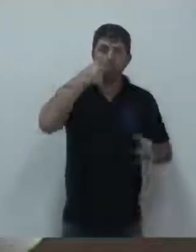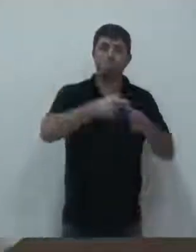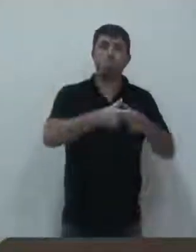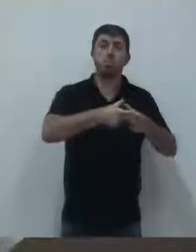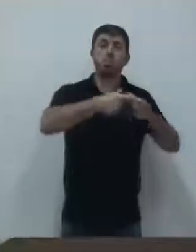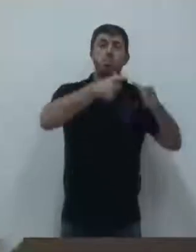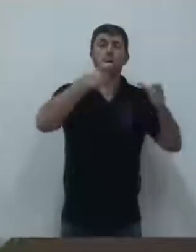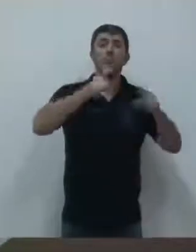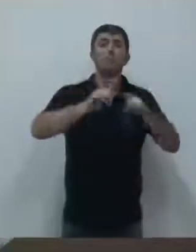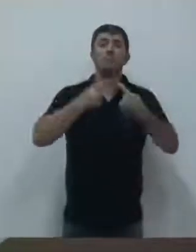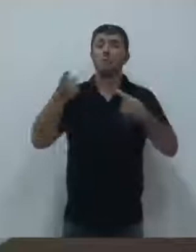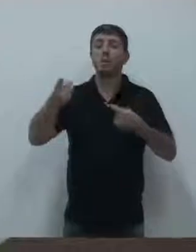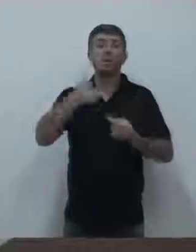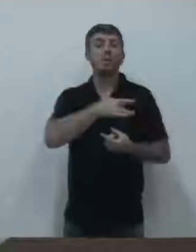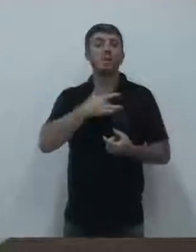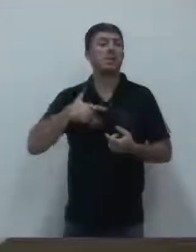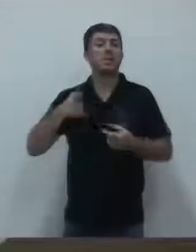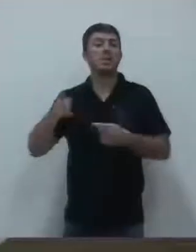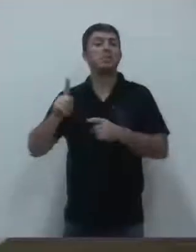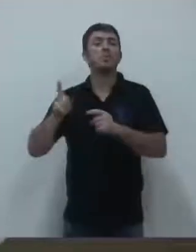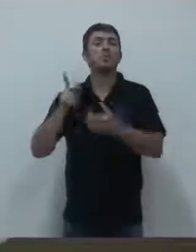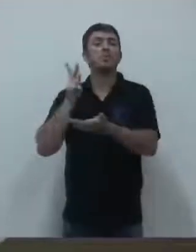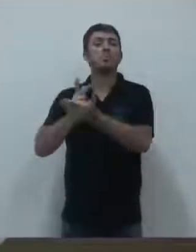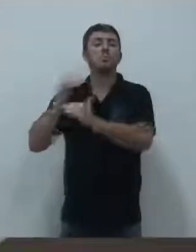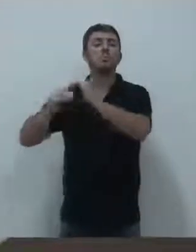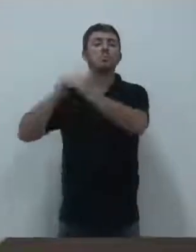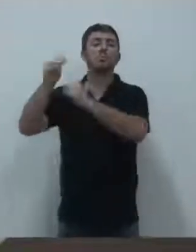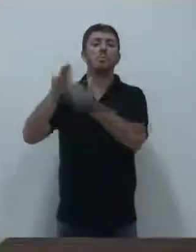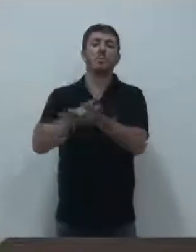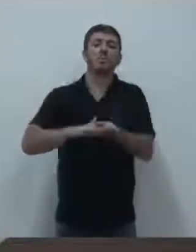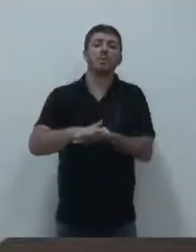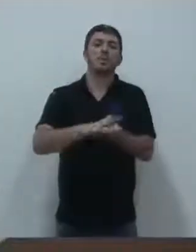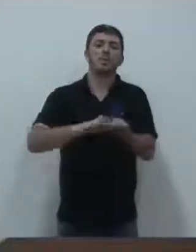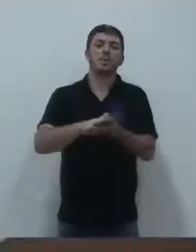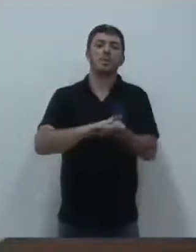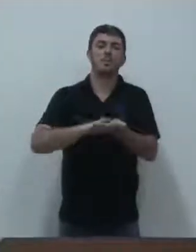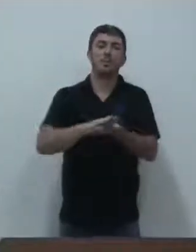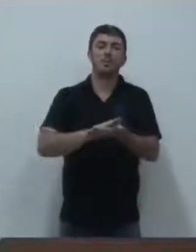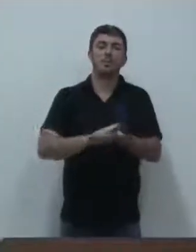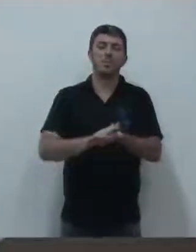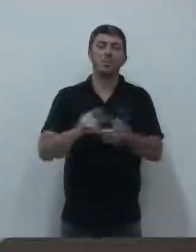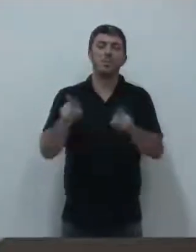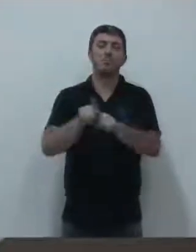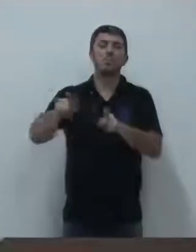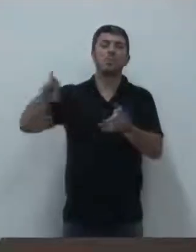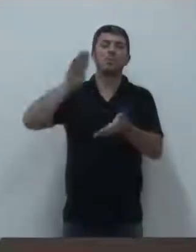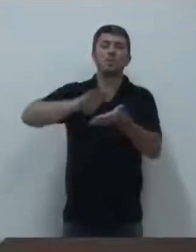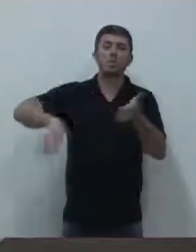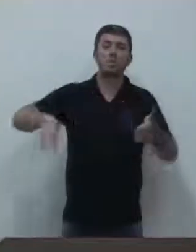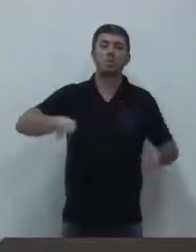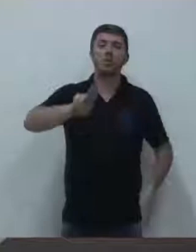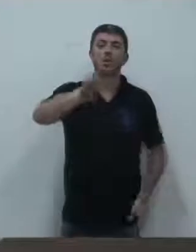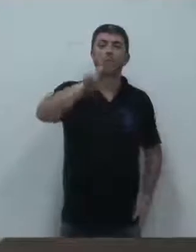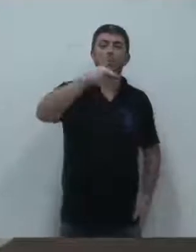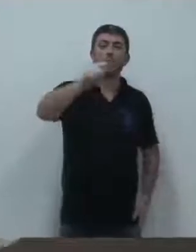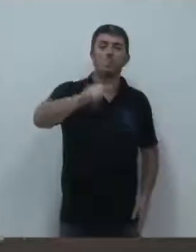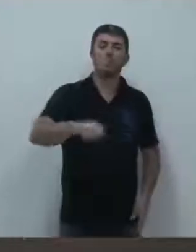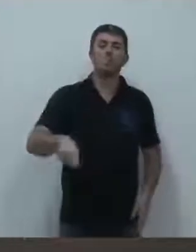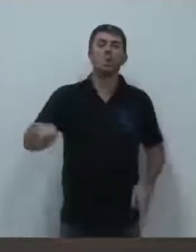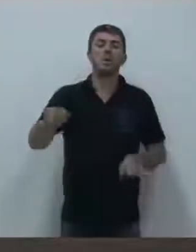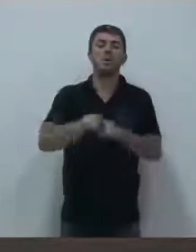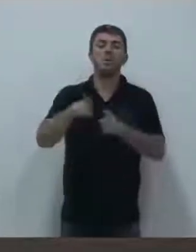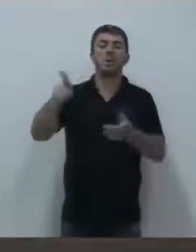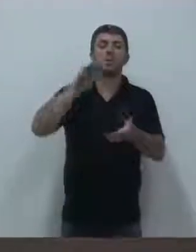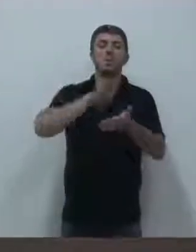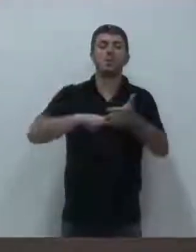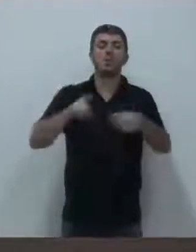lá. Pior ainda, o que foi feito? A retirada do atendimento da UPA, a restrição do atendimento até as 19 horas, concentrando